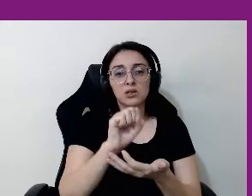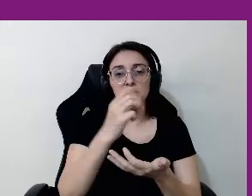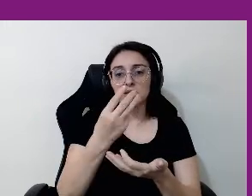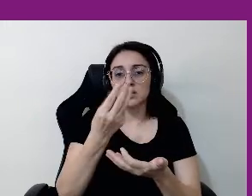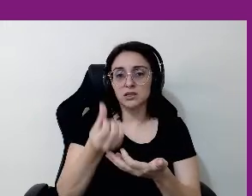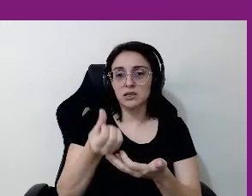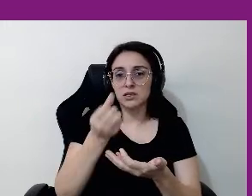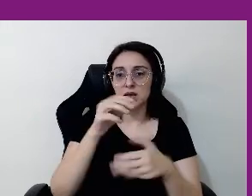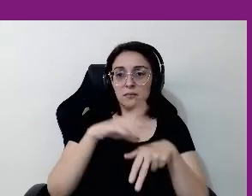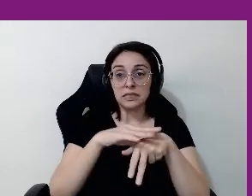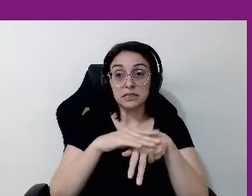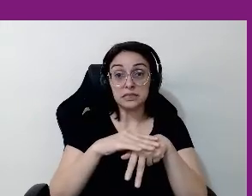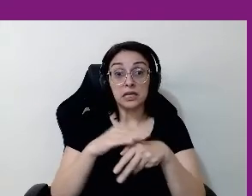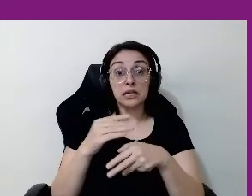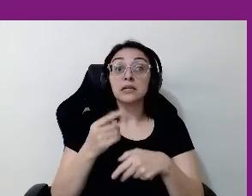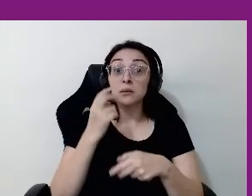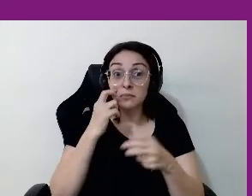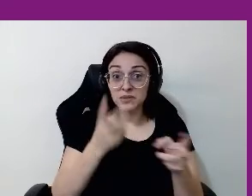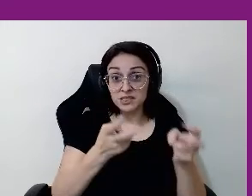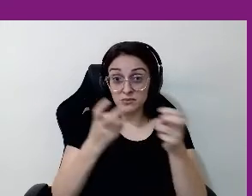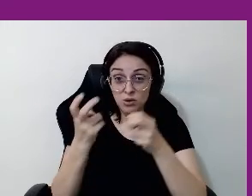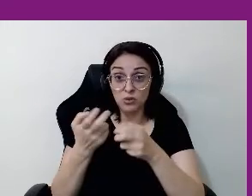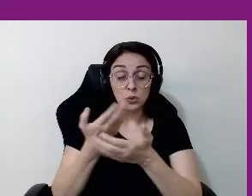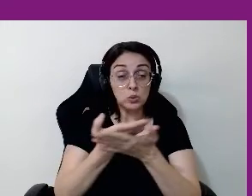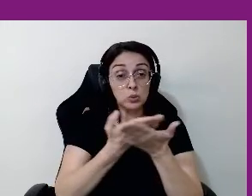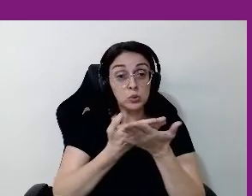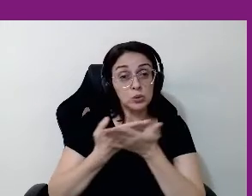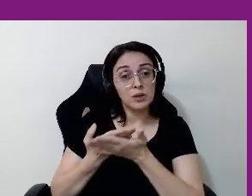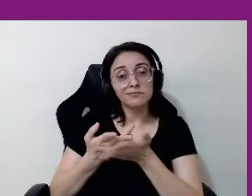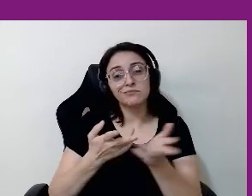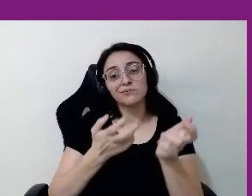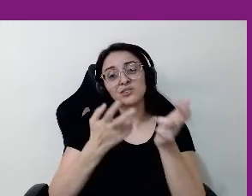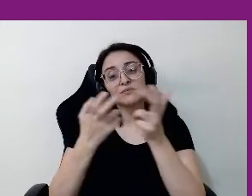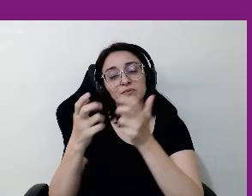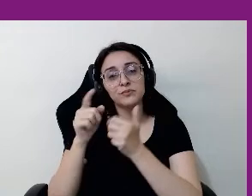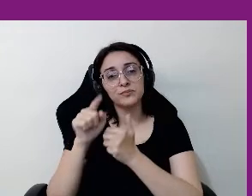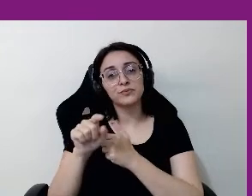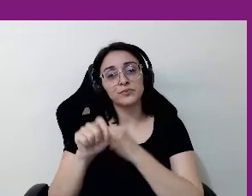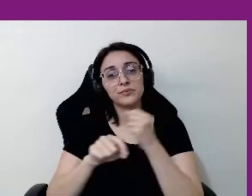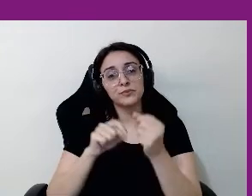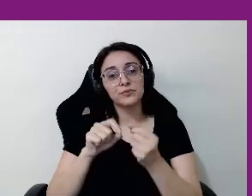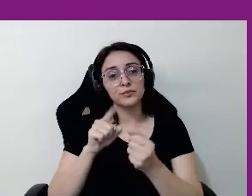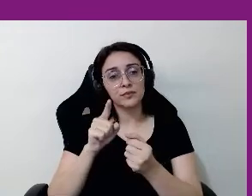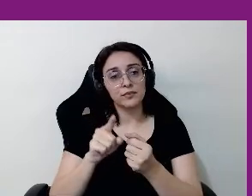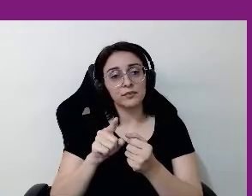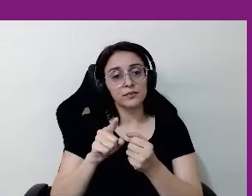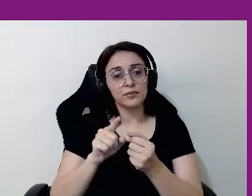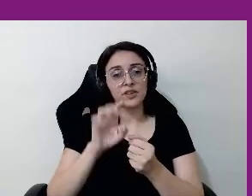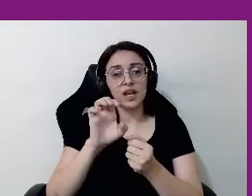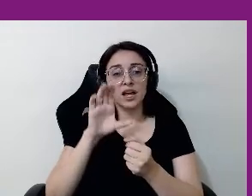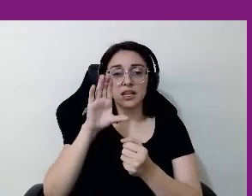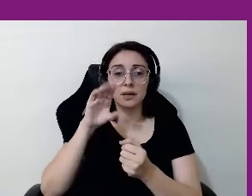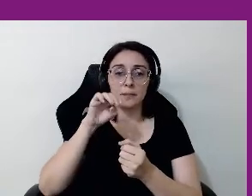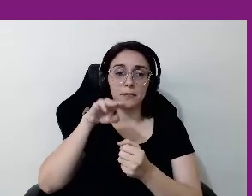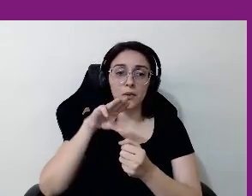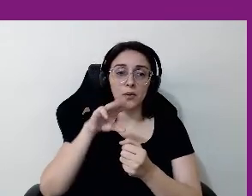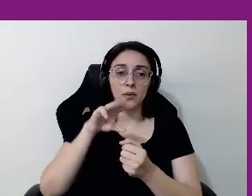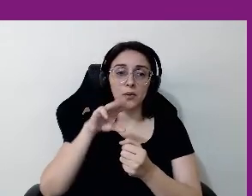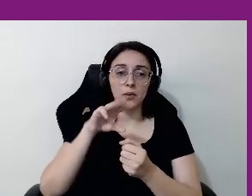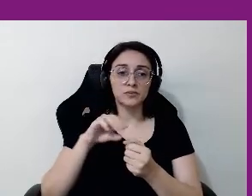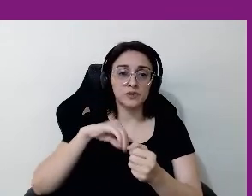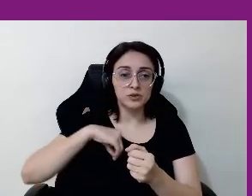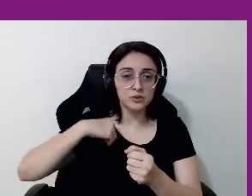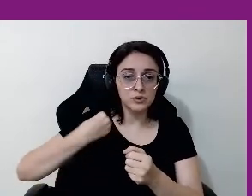1.836 pacientes, você vê como tem gente estudando isso, e aí eles viram que na ECMO, né, a